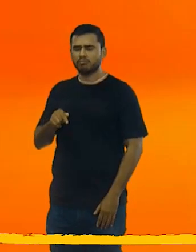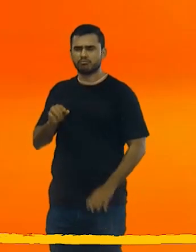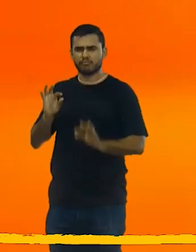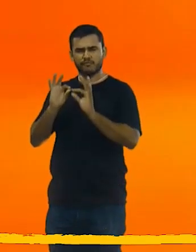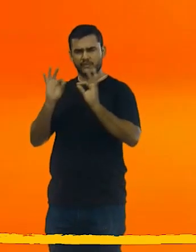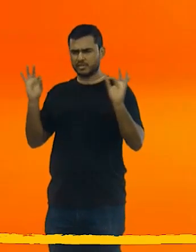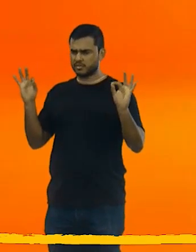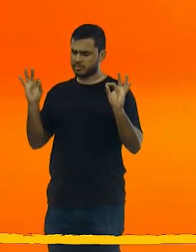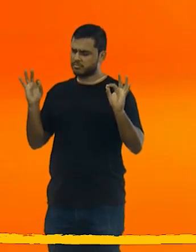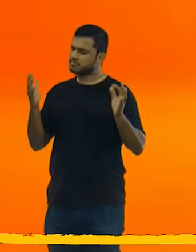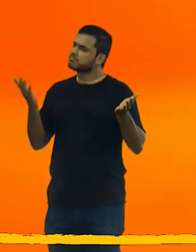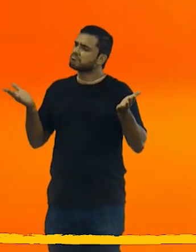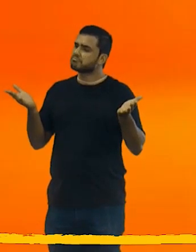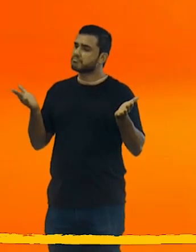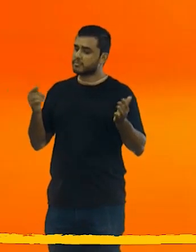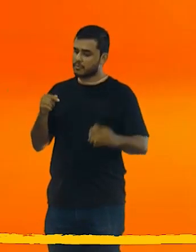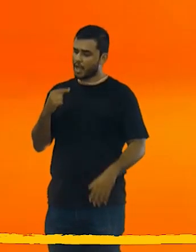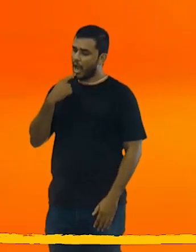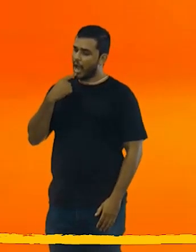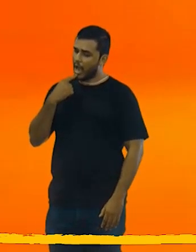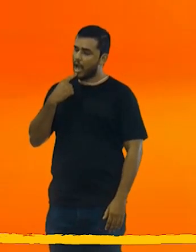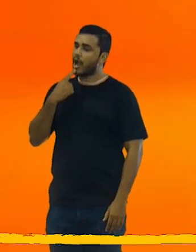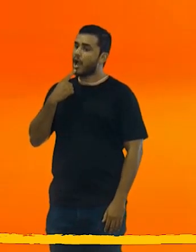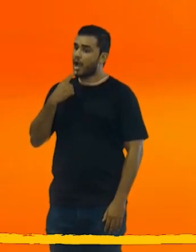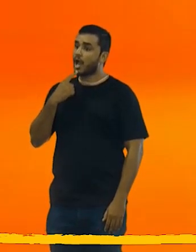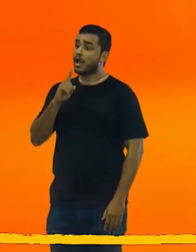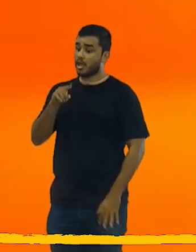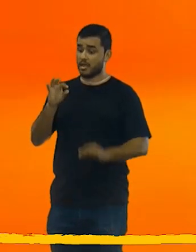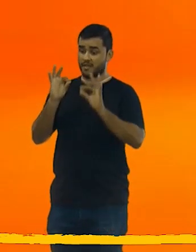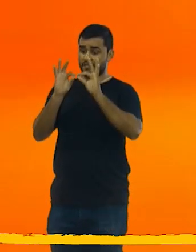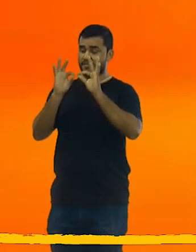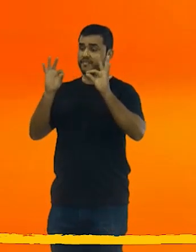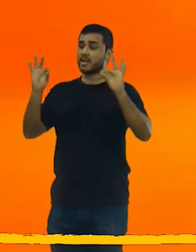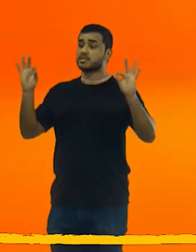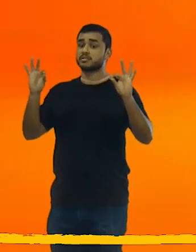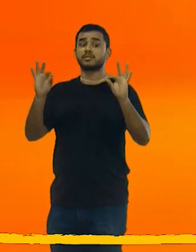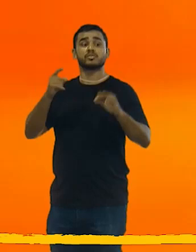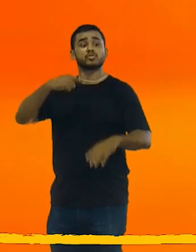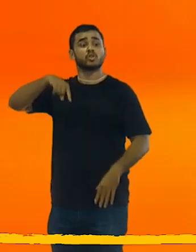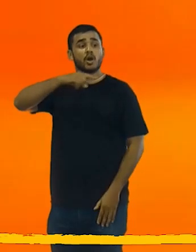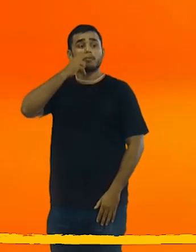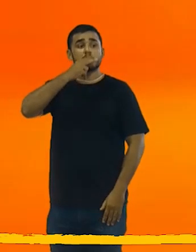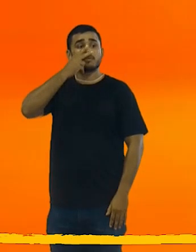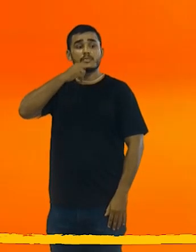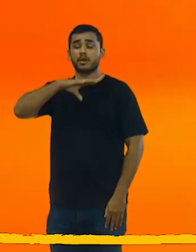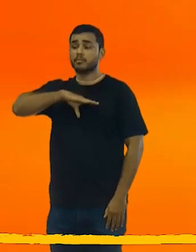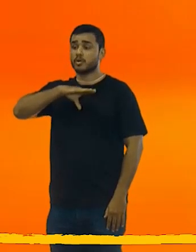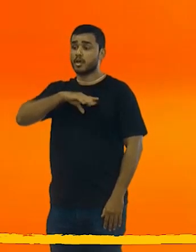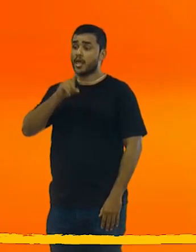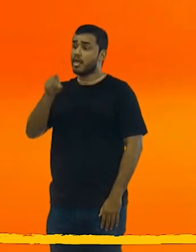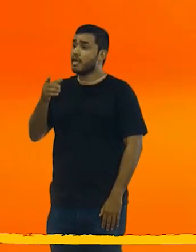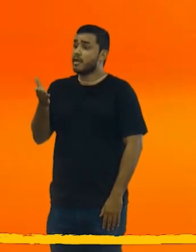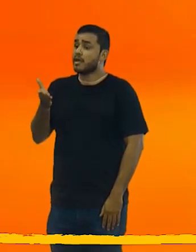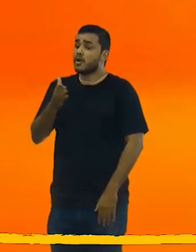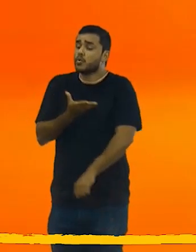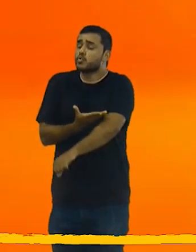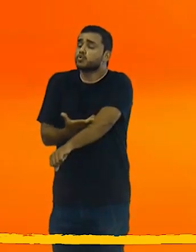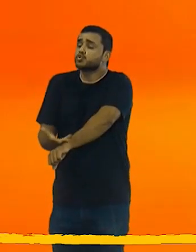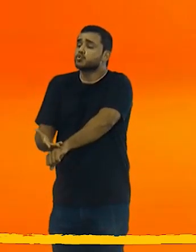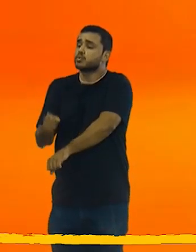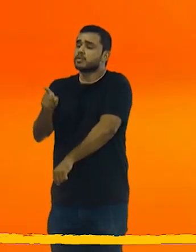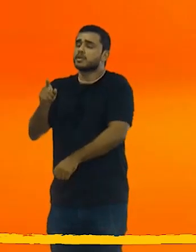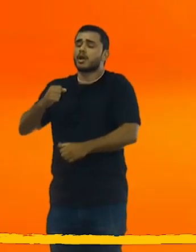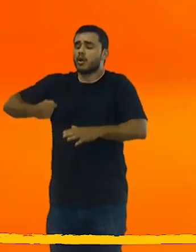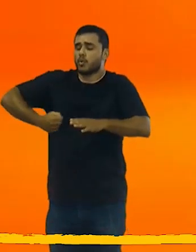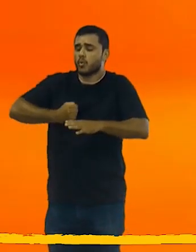estou usando um hábito prosaico, banal, cotidiano, nosso. Catar o feijão.